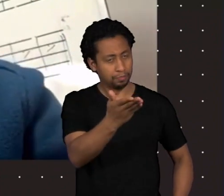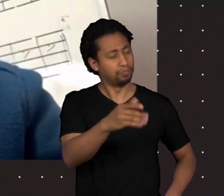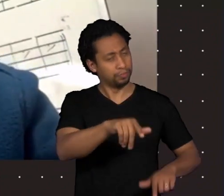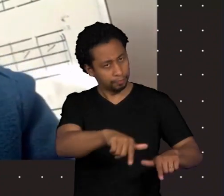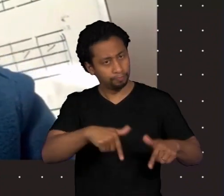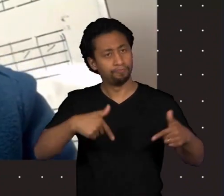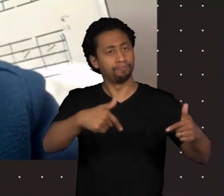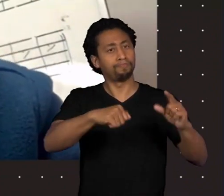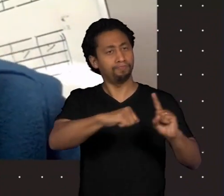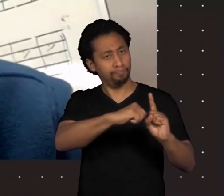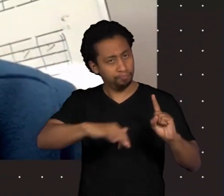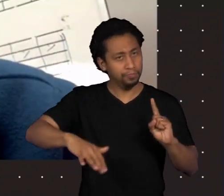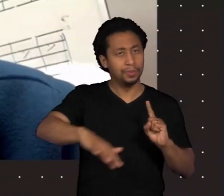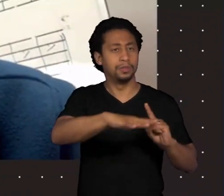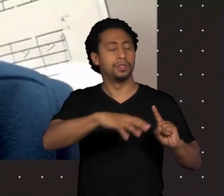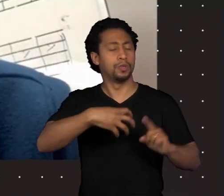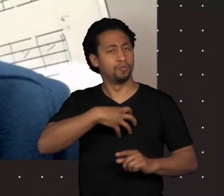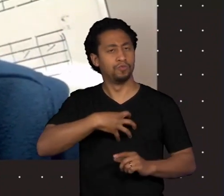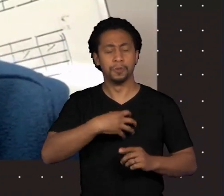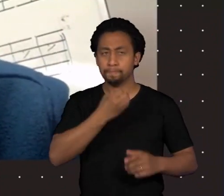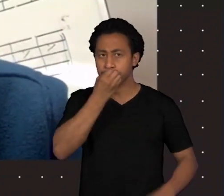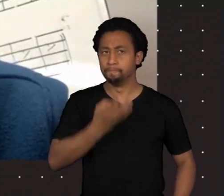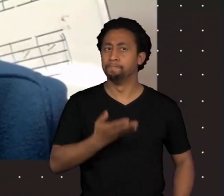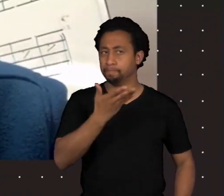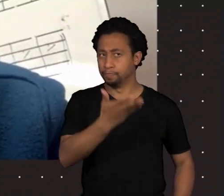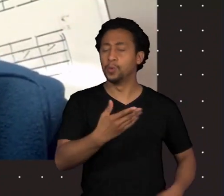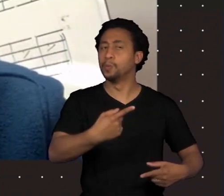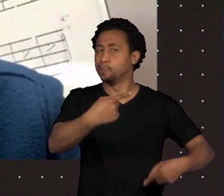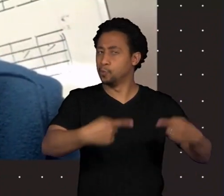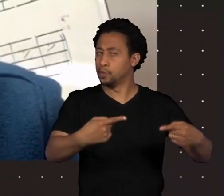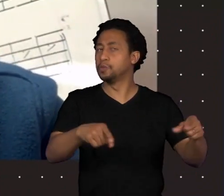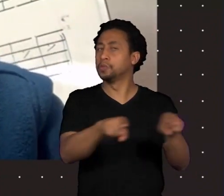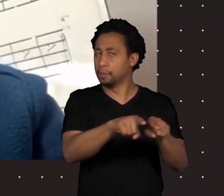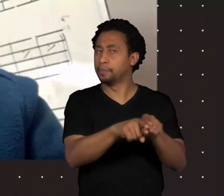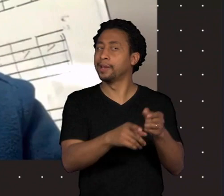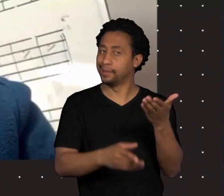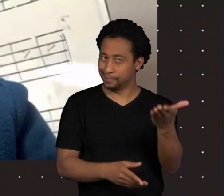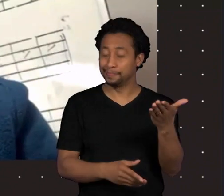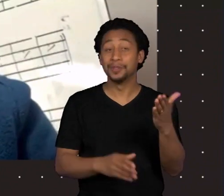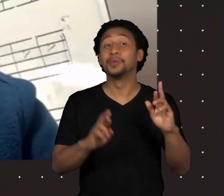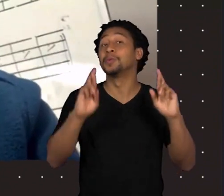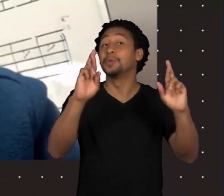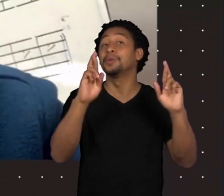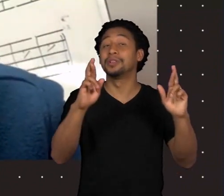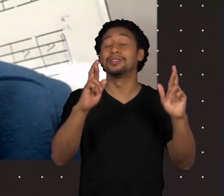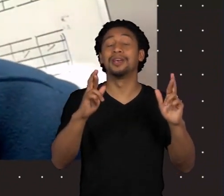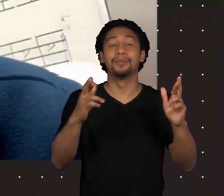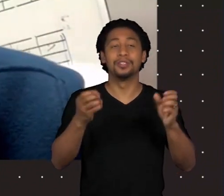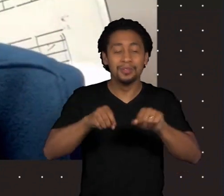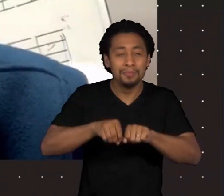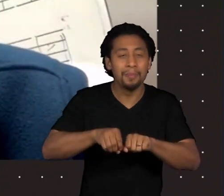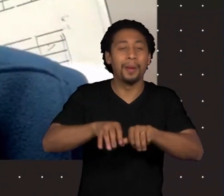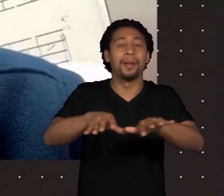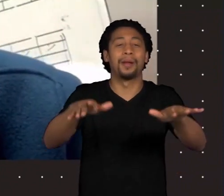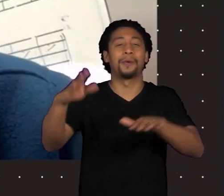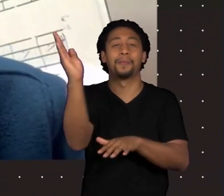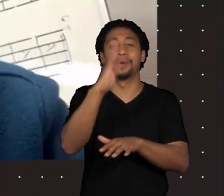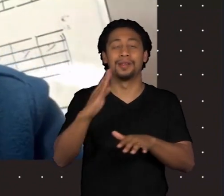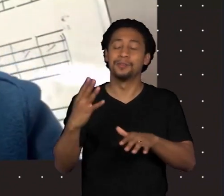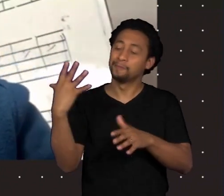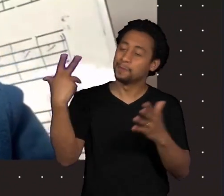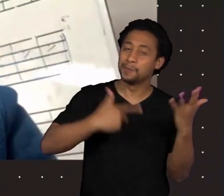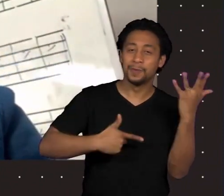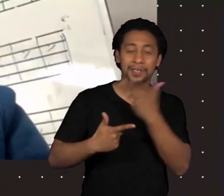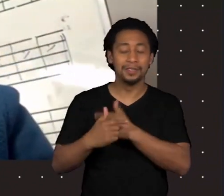político né Eu espero que a gente consiga levar ainda pro brasileiro esse Brasil que a gente ama que a gente acha bonito o cheiro da